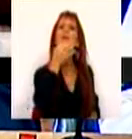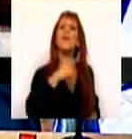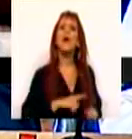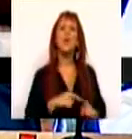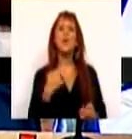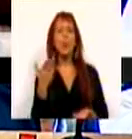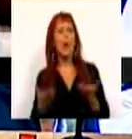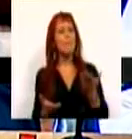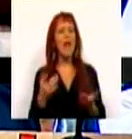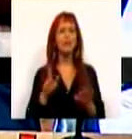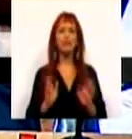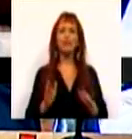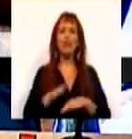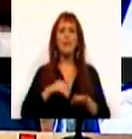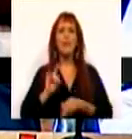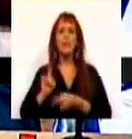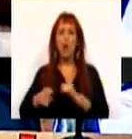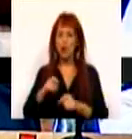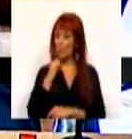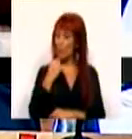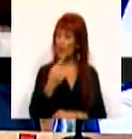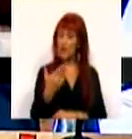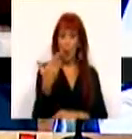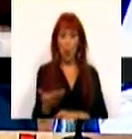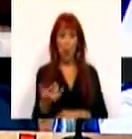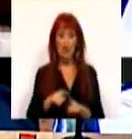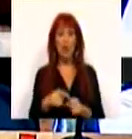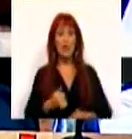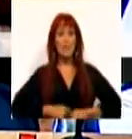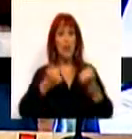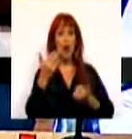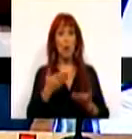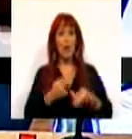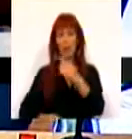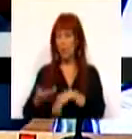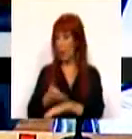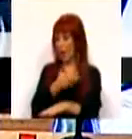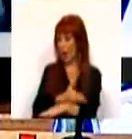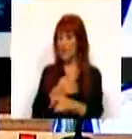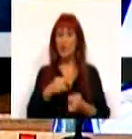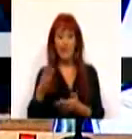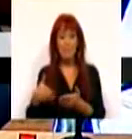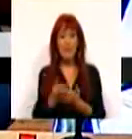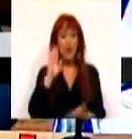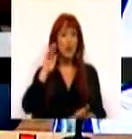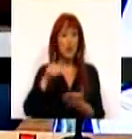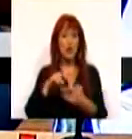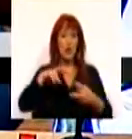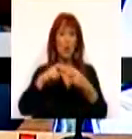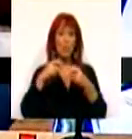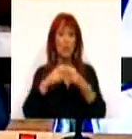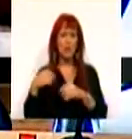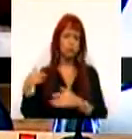tom de balanço do que já fizemos. O que podemos dizer hoje é que estamos melhor do que estávamos e que apresentámos soluções para problemas